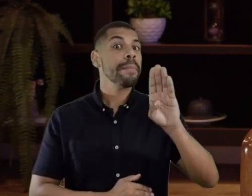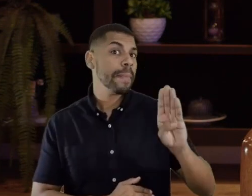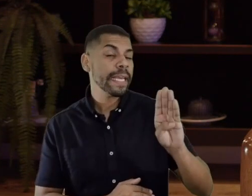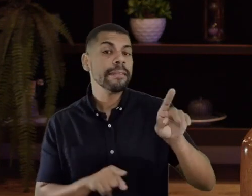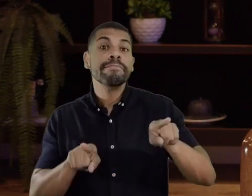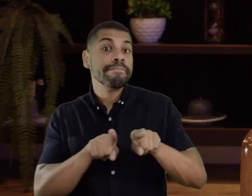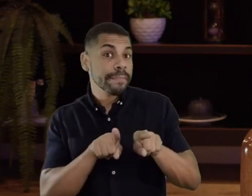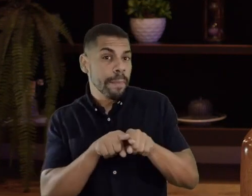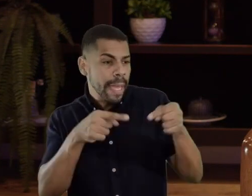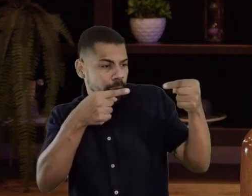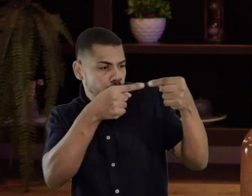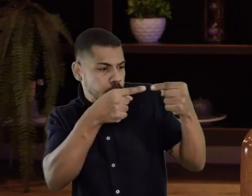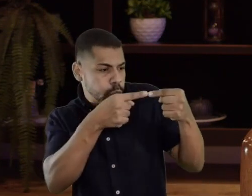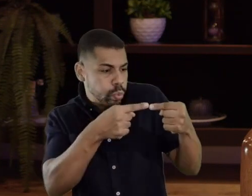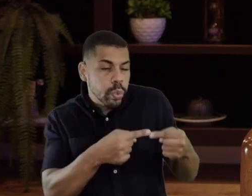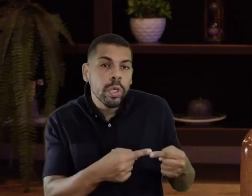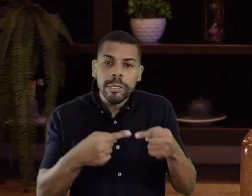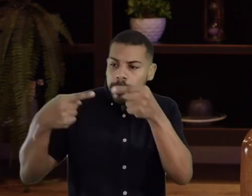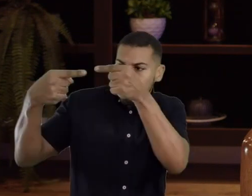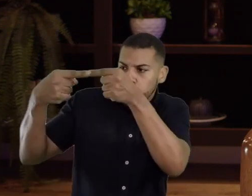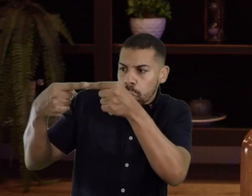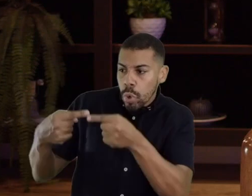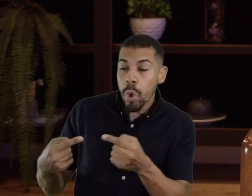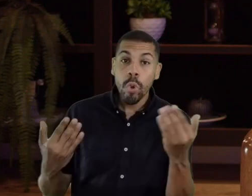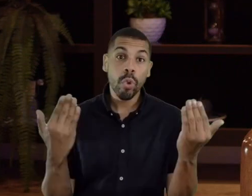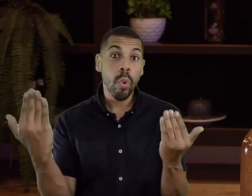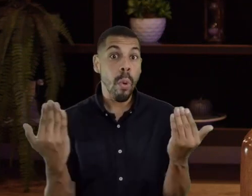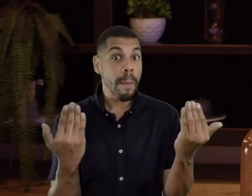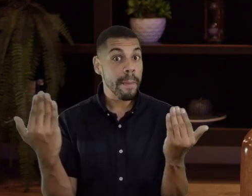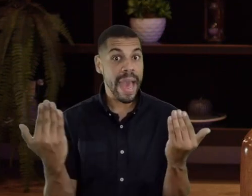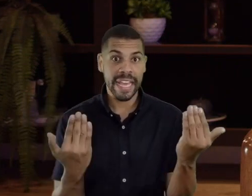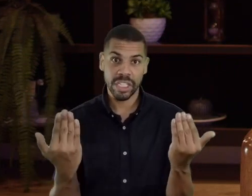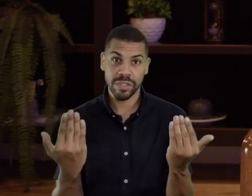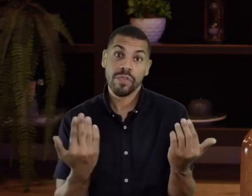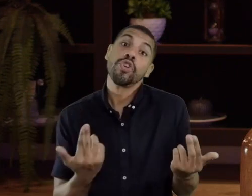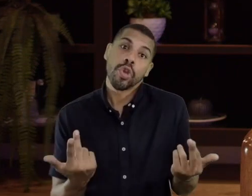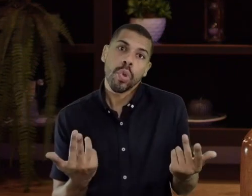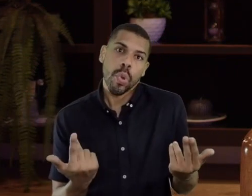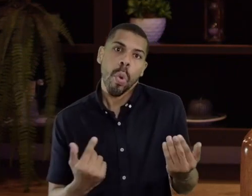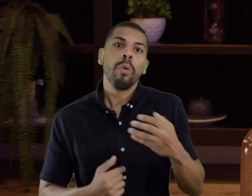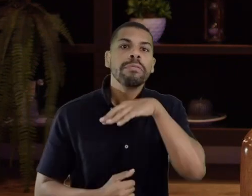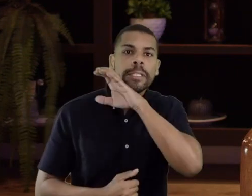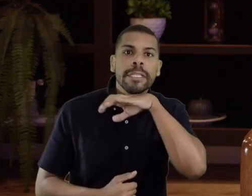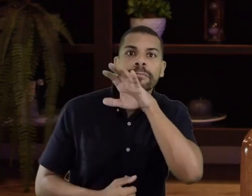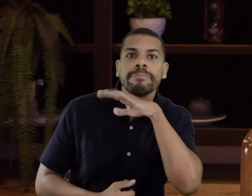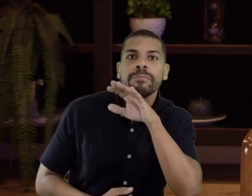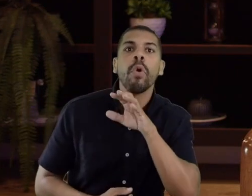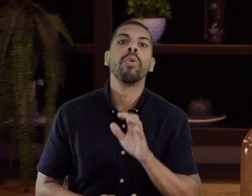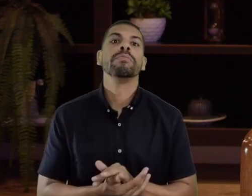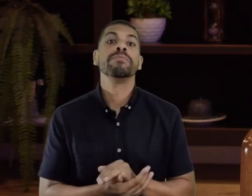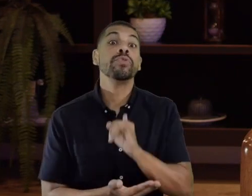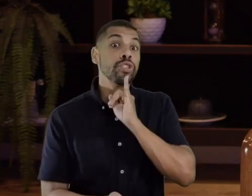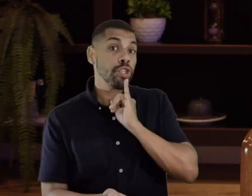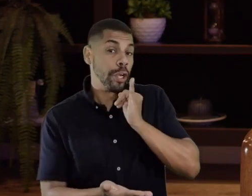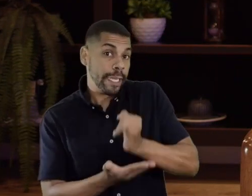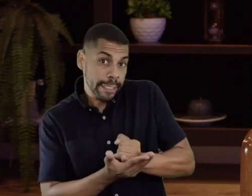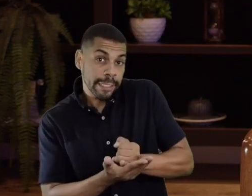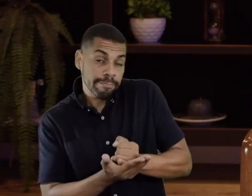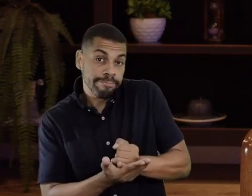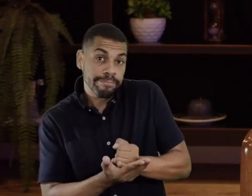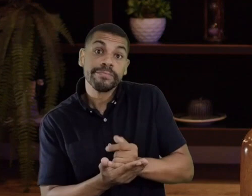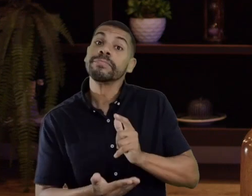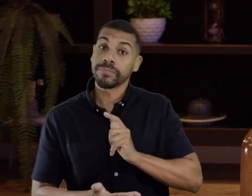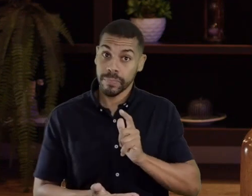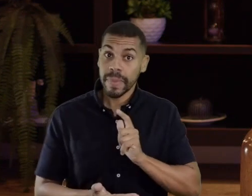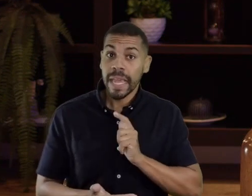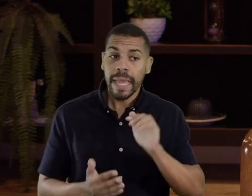um CDB para fazer a conta de referente a uma um comparativo com outros investimentos que tem imposto de renda Então você consegue comparar